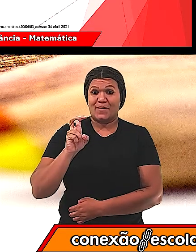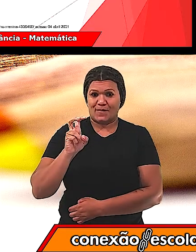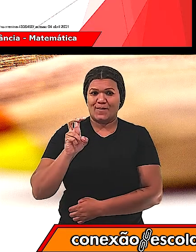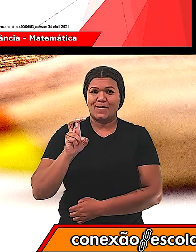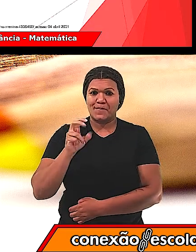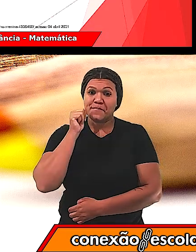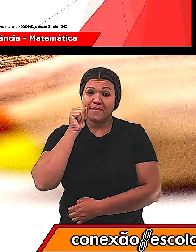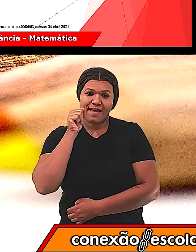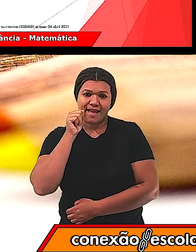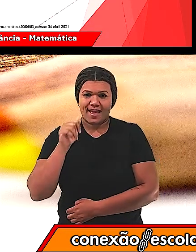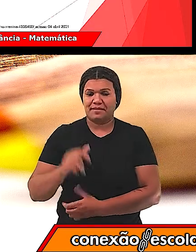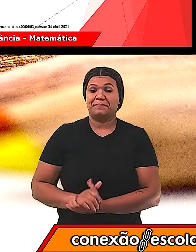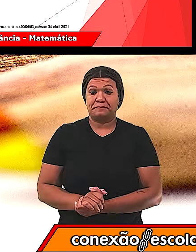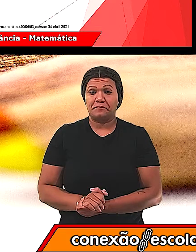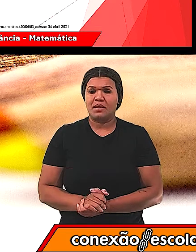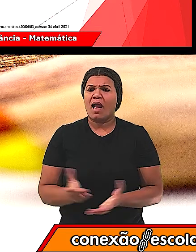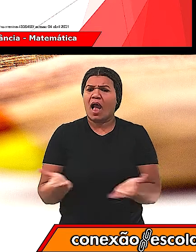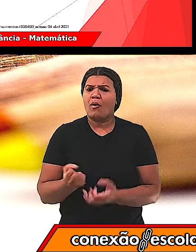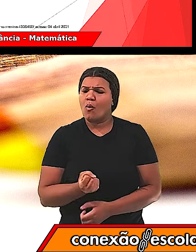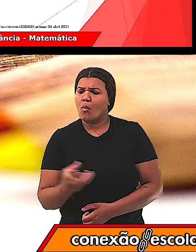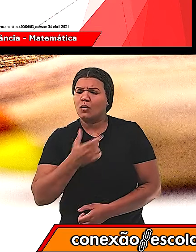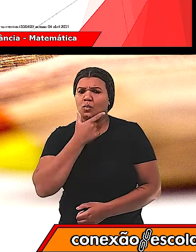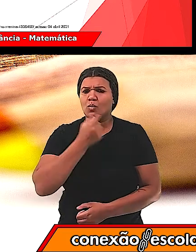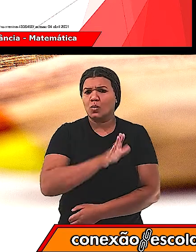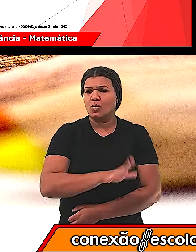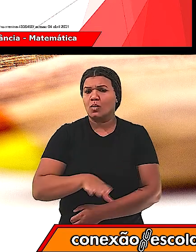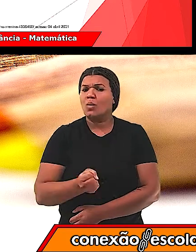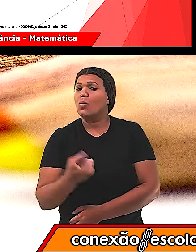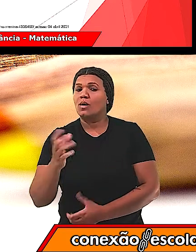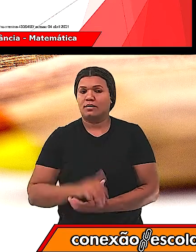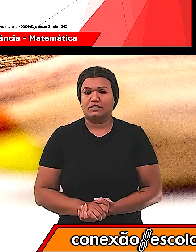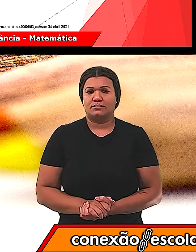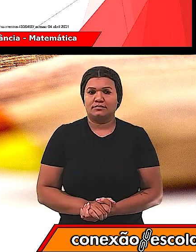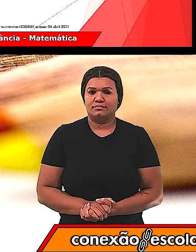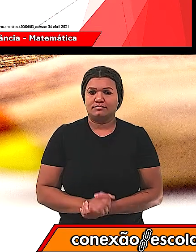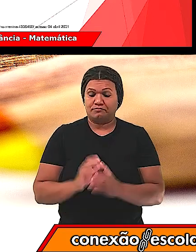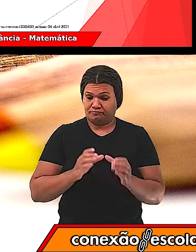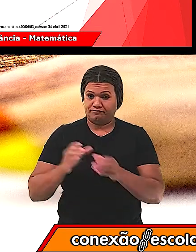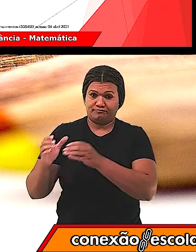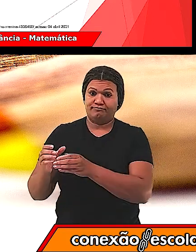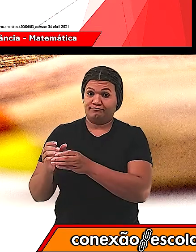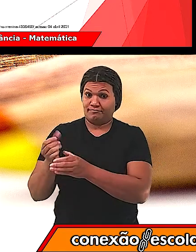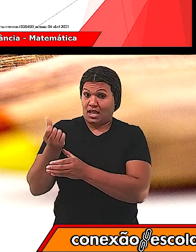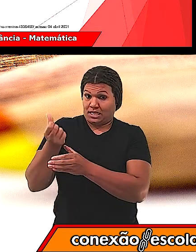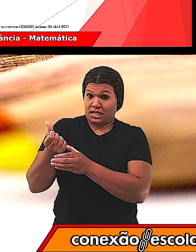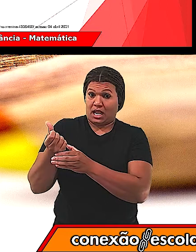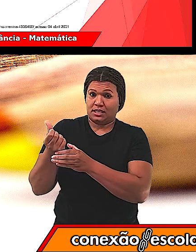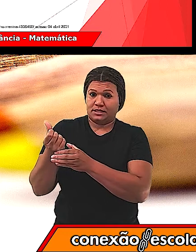5 meninas. E agora quantos meninos? De cá.